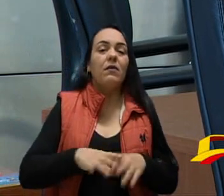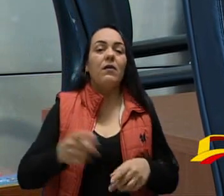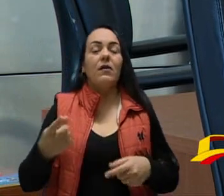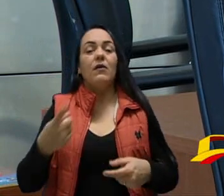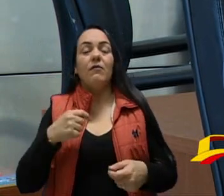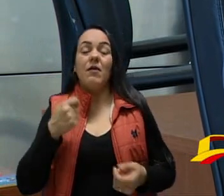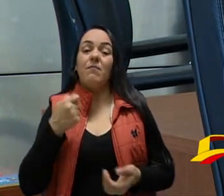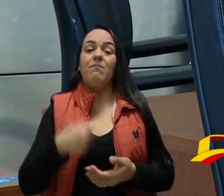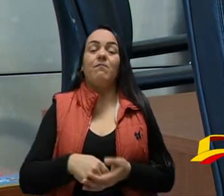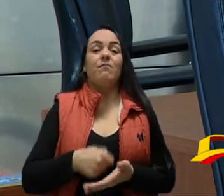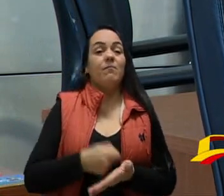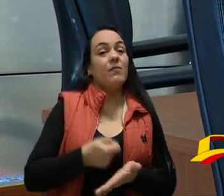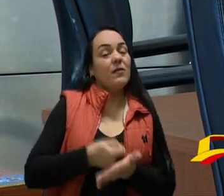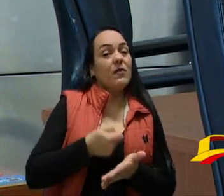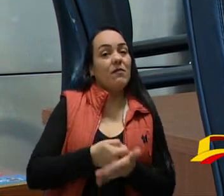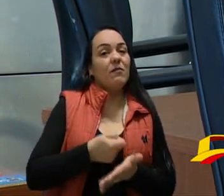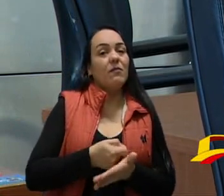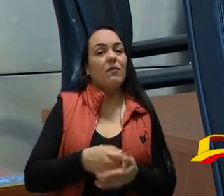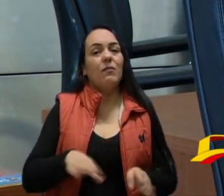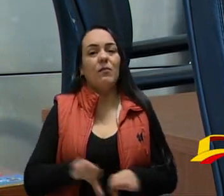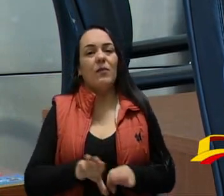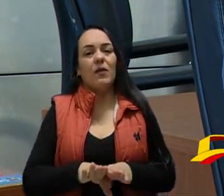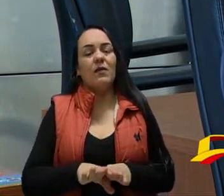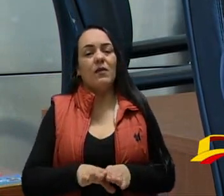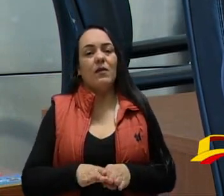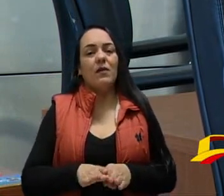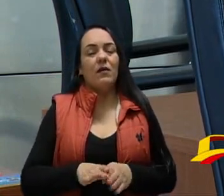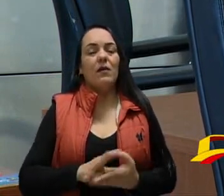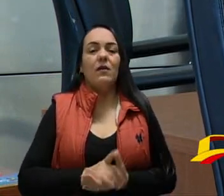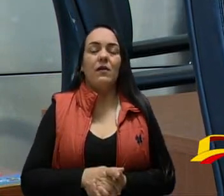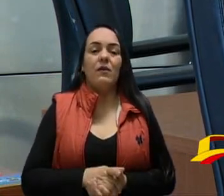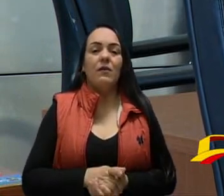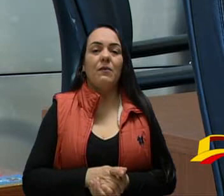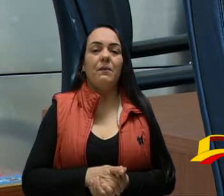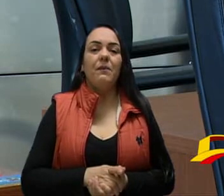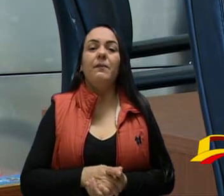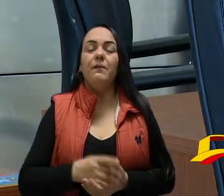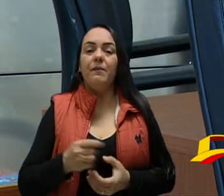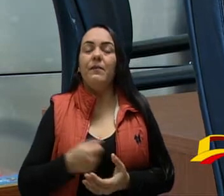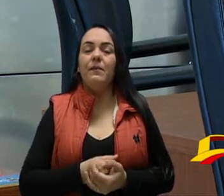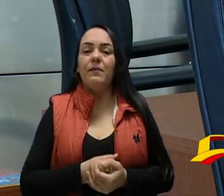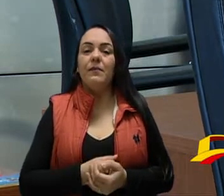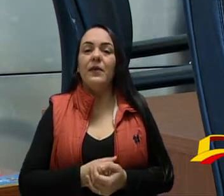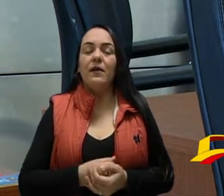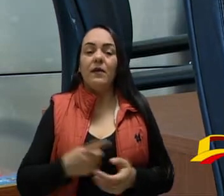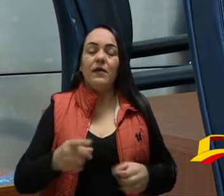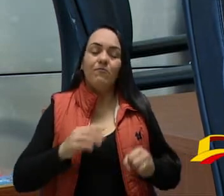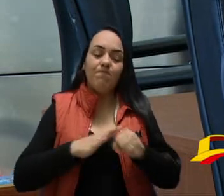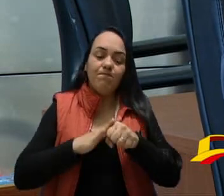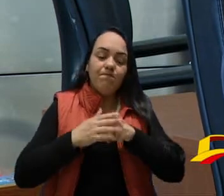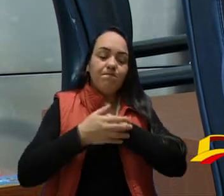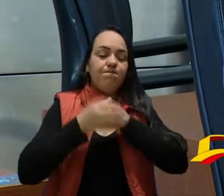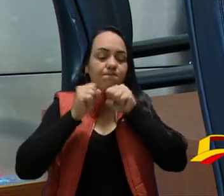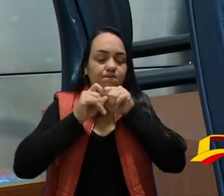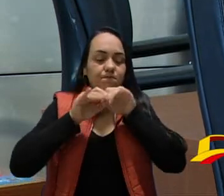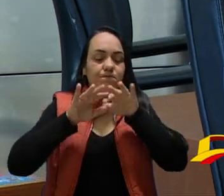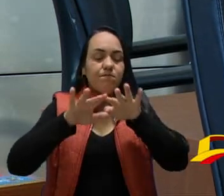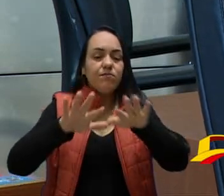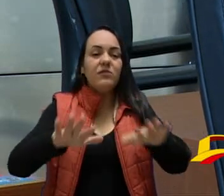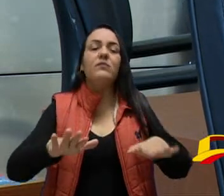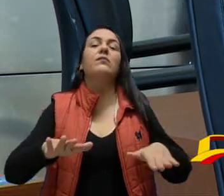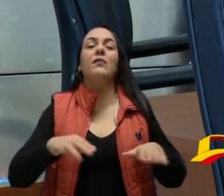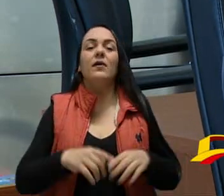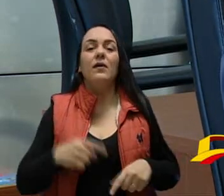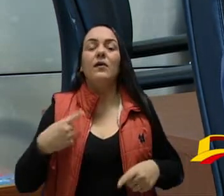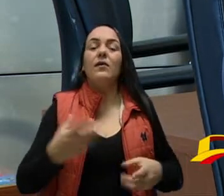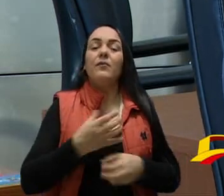e fui cobrado é e é algo essa questão da pandemia ou está sendo construído